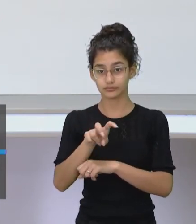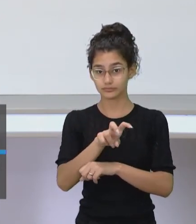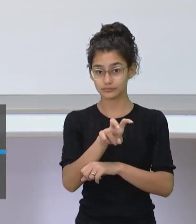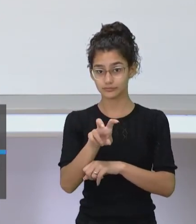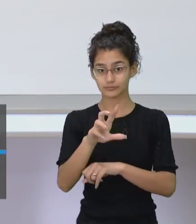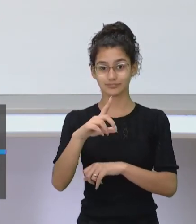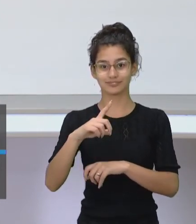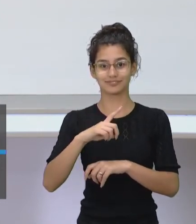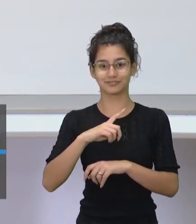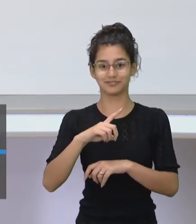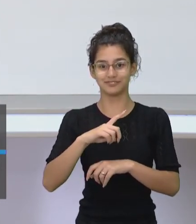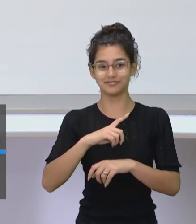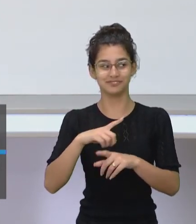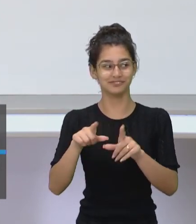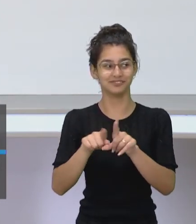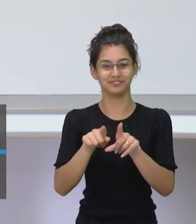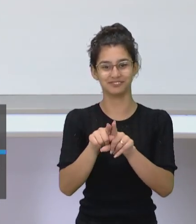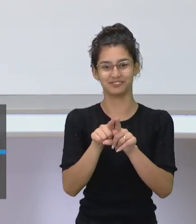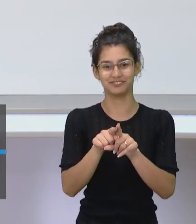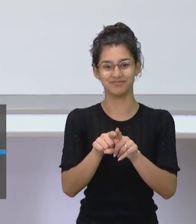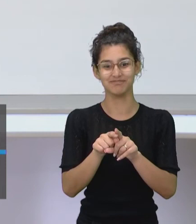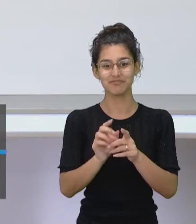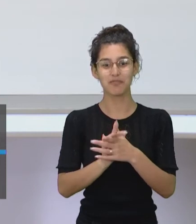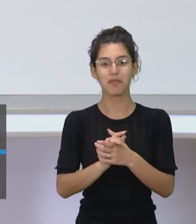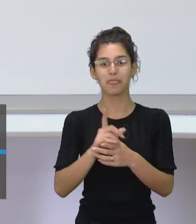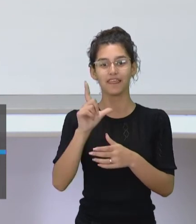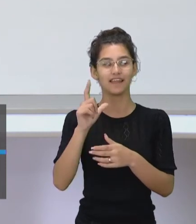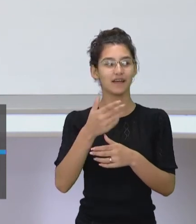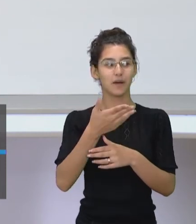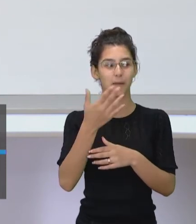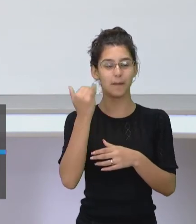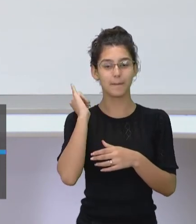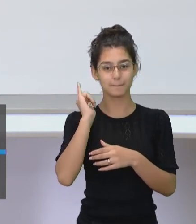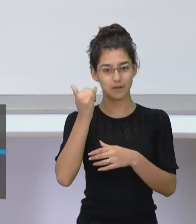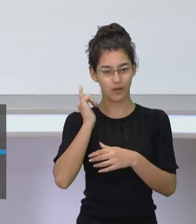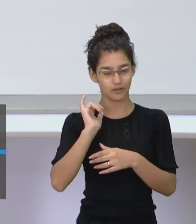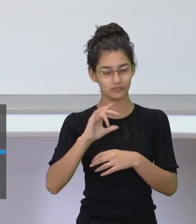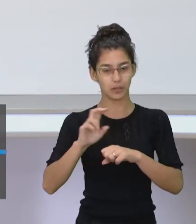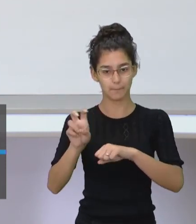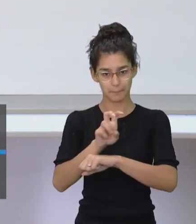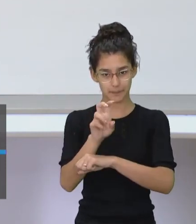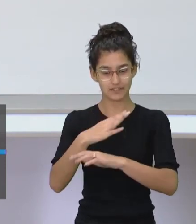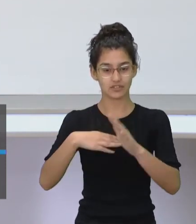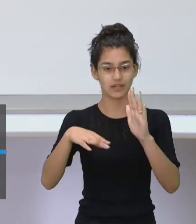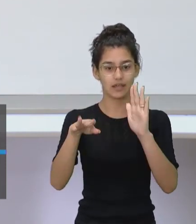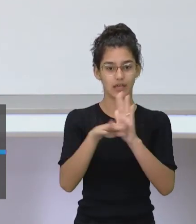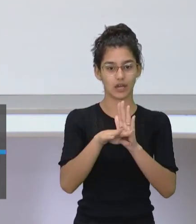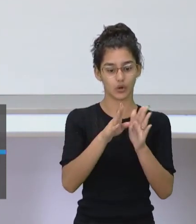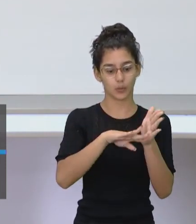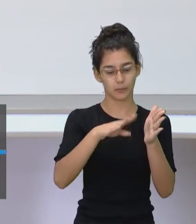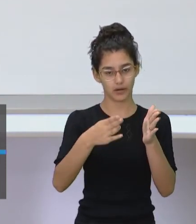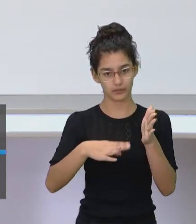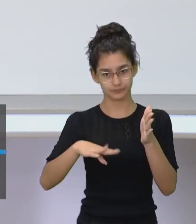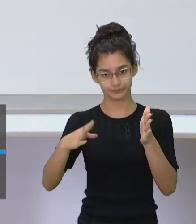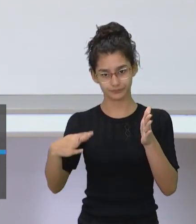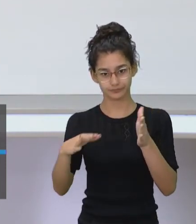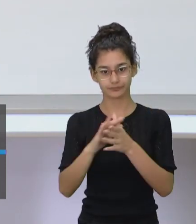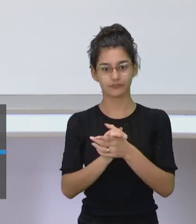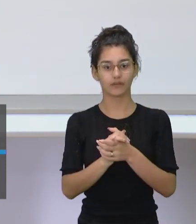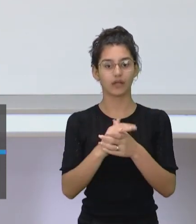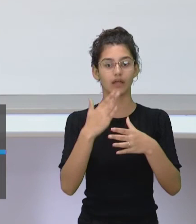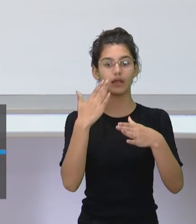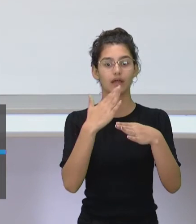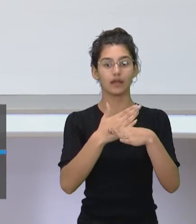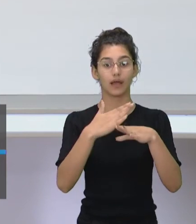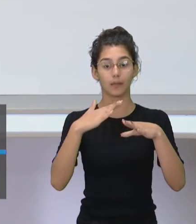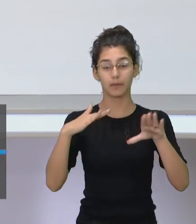uma lenda, né, uma lenda mitológica, que uma serpente emplumada, ela chegaria dos mares e acabaria com o